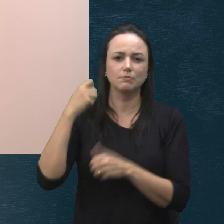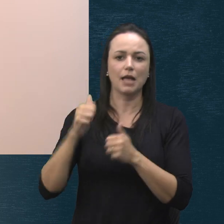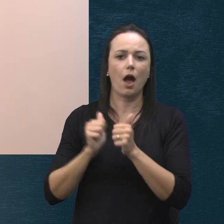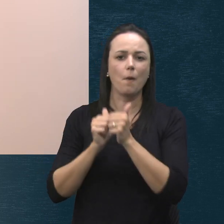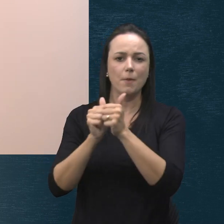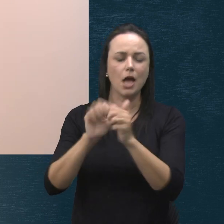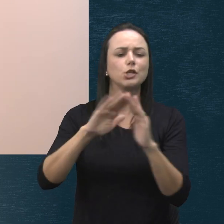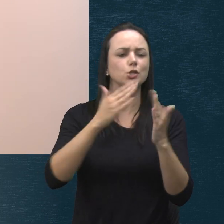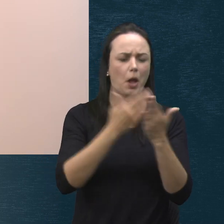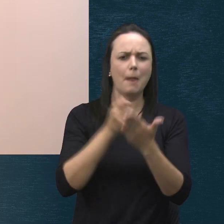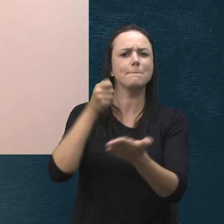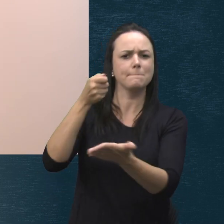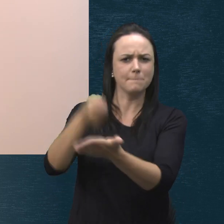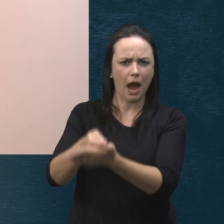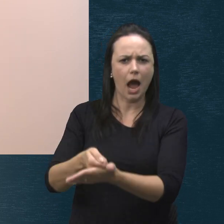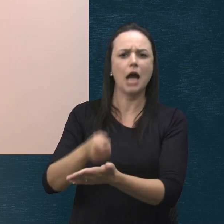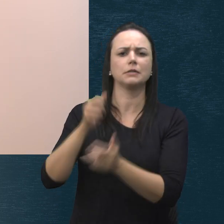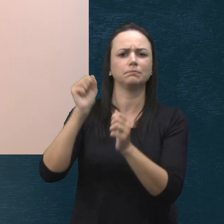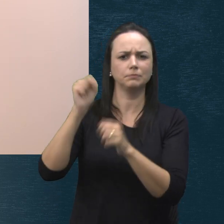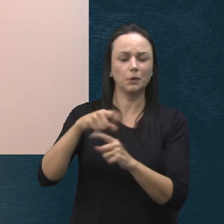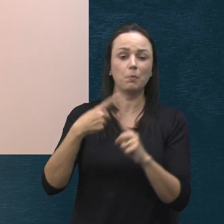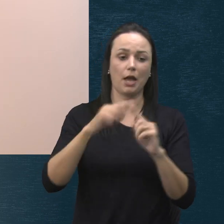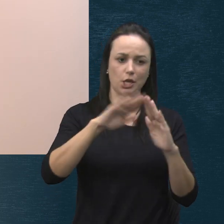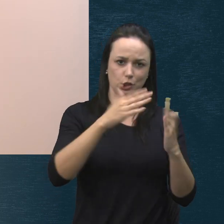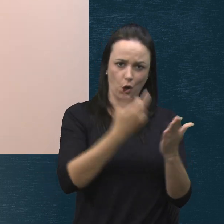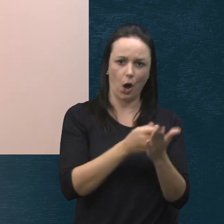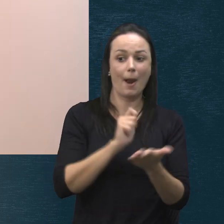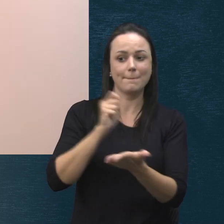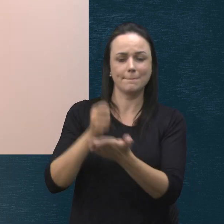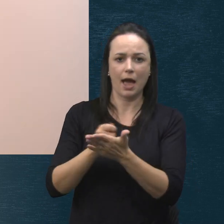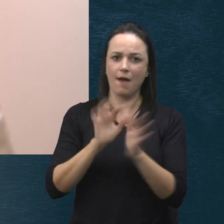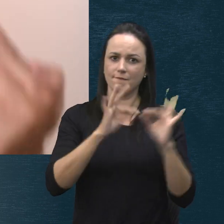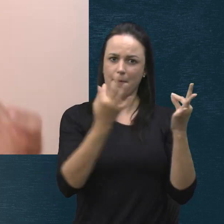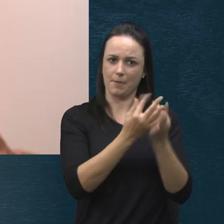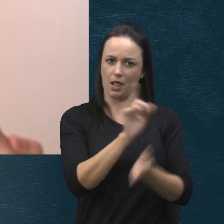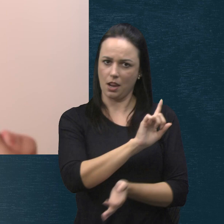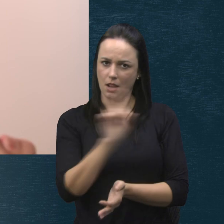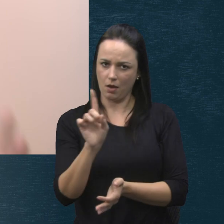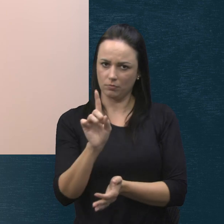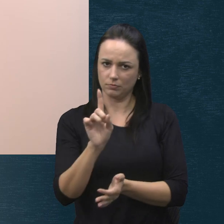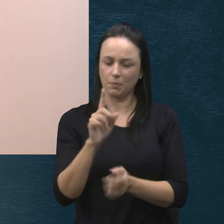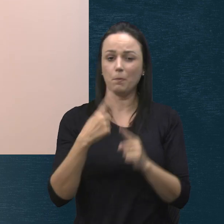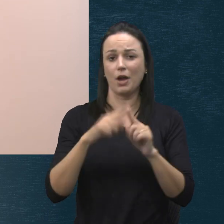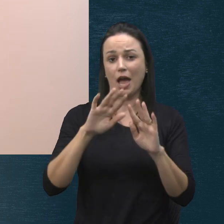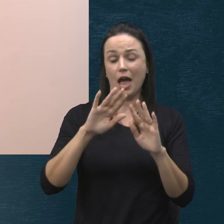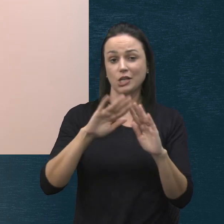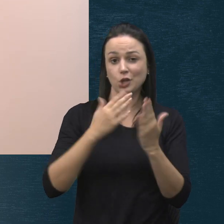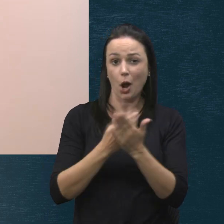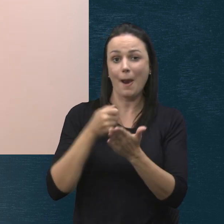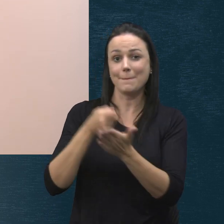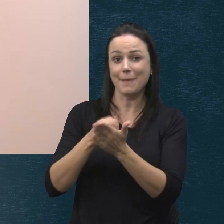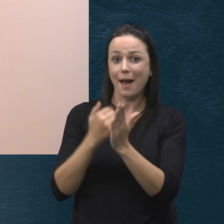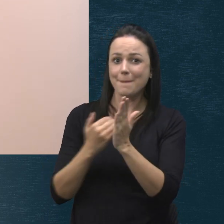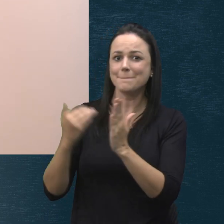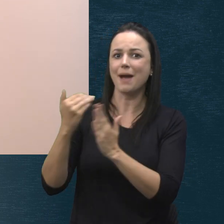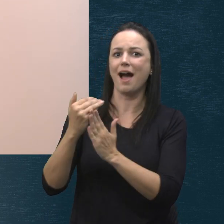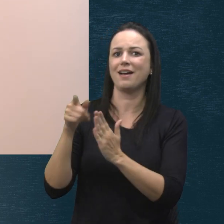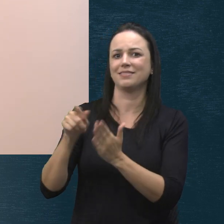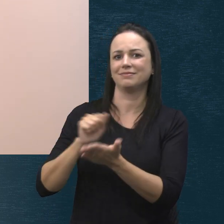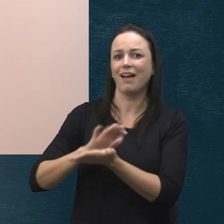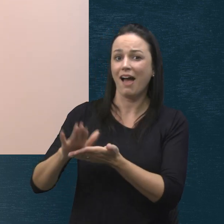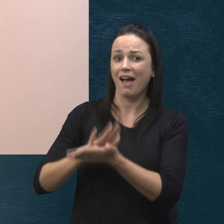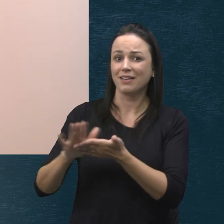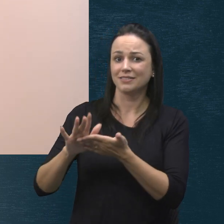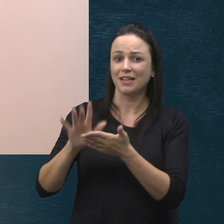paga esse acompanhante, que é obrigação da escola, como eu disse, não pode cobrar mais da família, e a escola vai ter um custo a mais. Este custo a mais, como eu disse, não pode ser cobrado